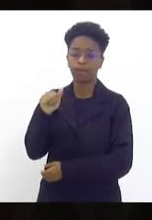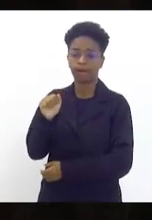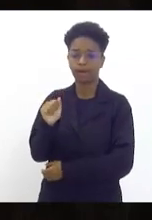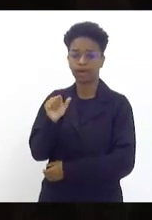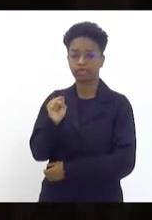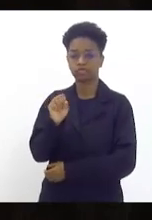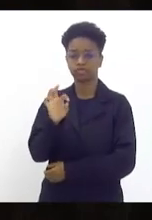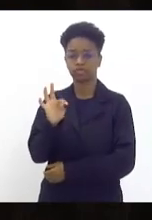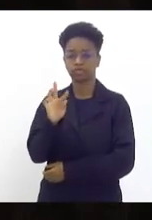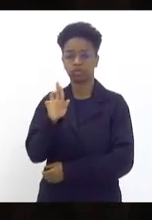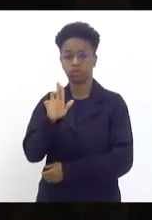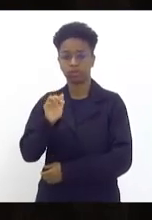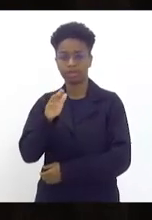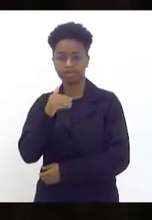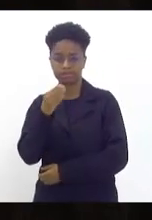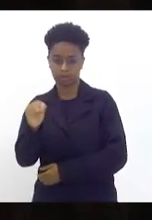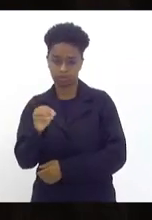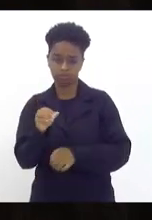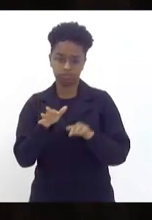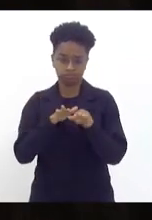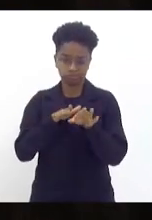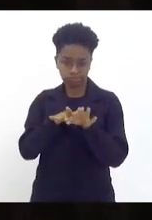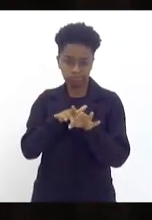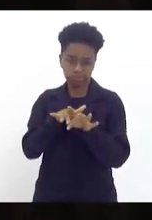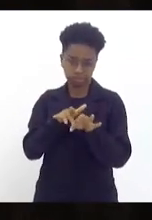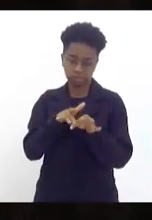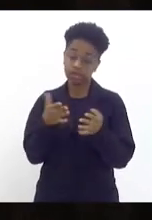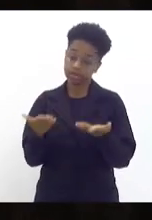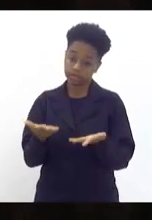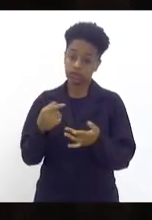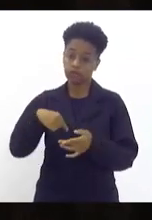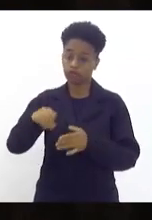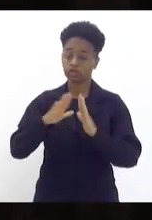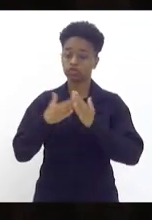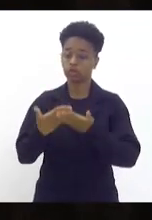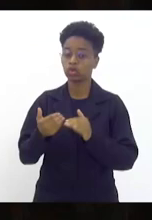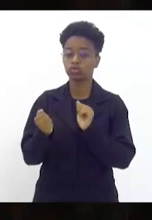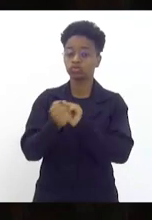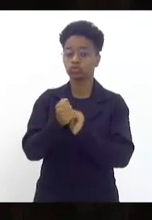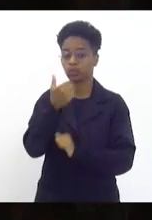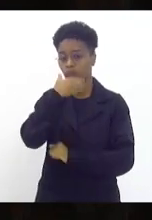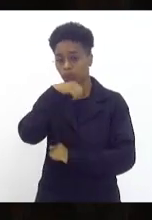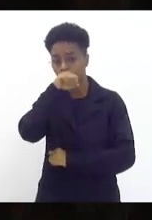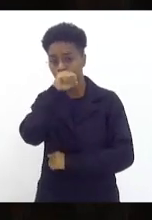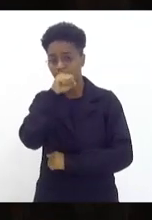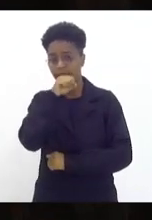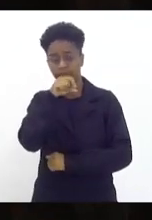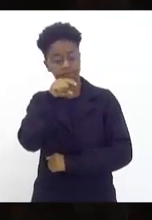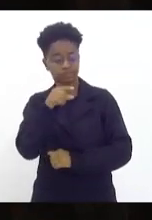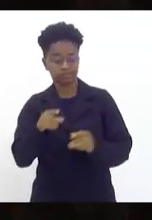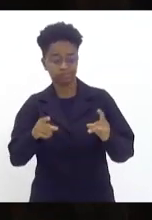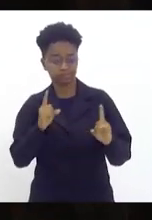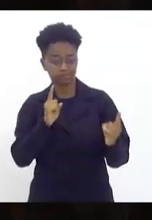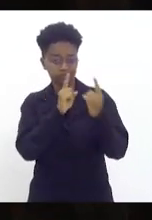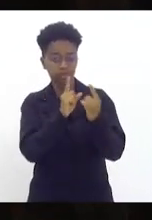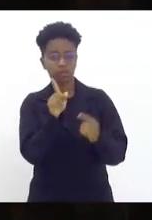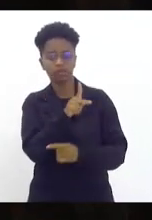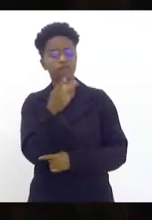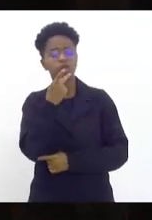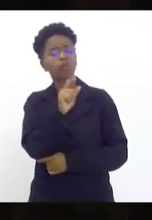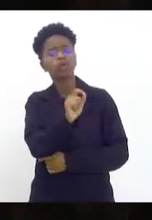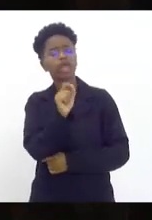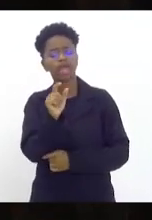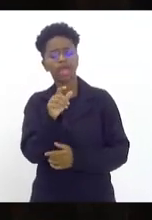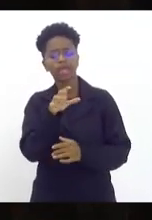falou, vou dar isso aqui. Foi na escola com o pai, né? E chegou para a professora, né? Falou, mas que é isso? Que